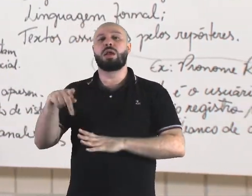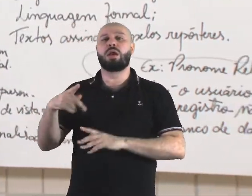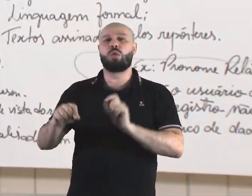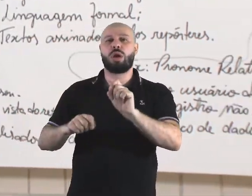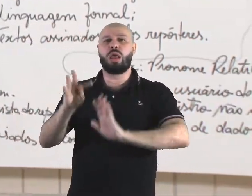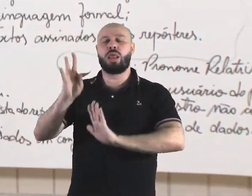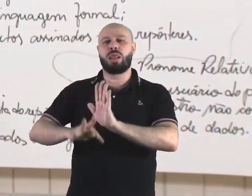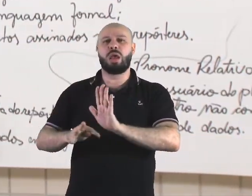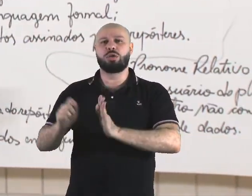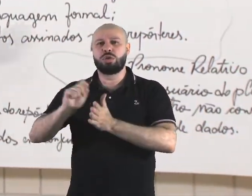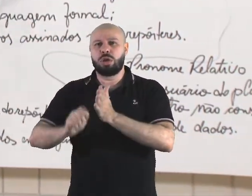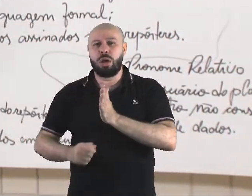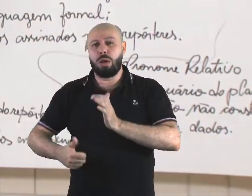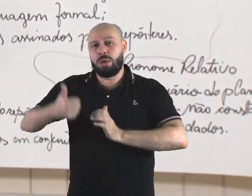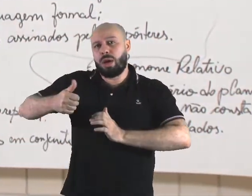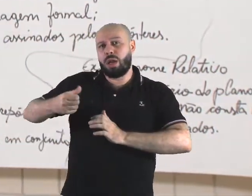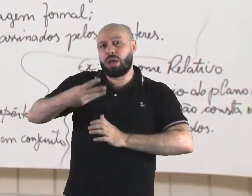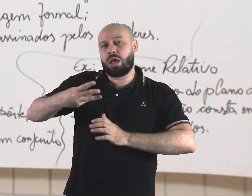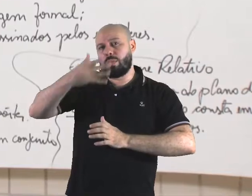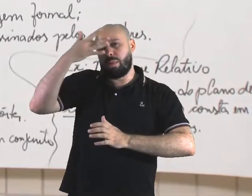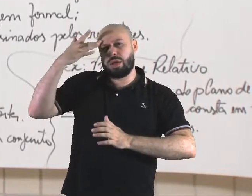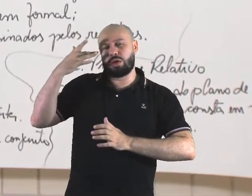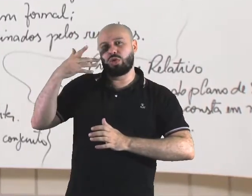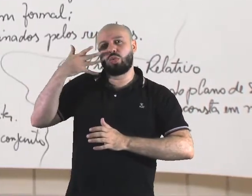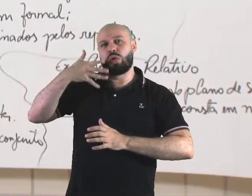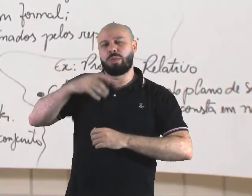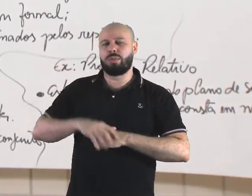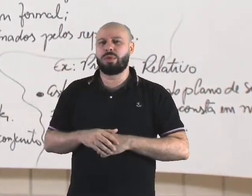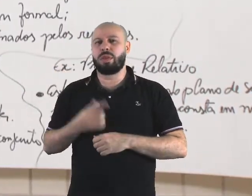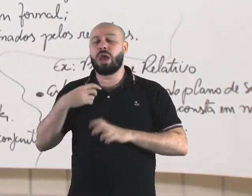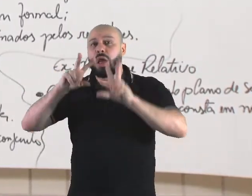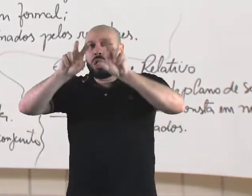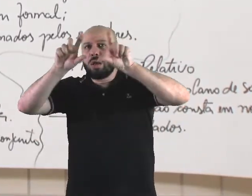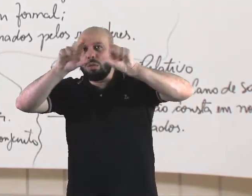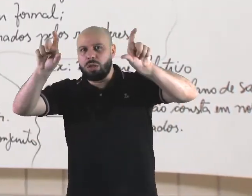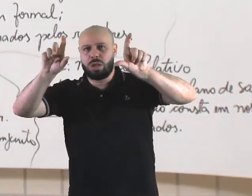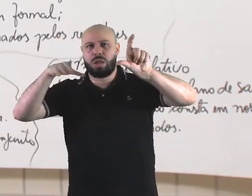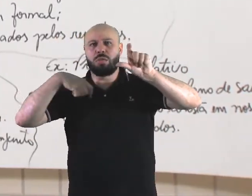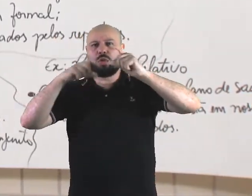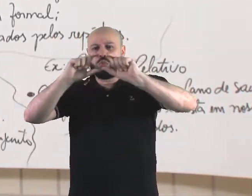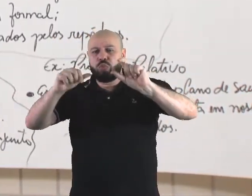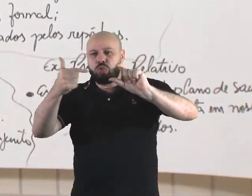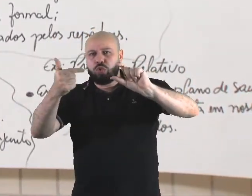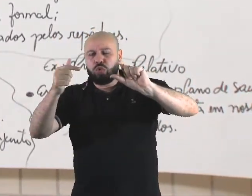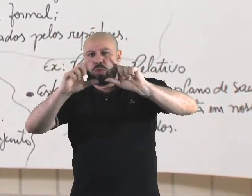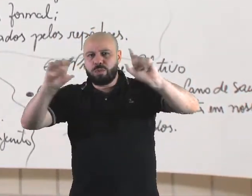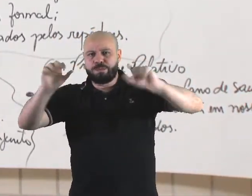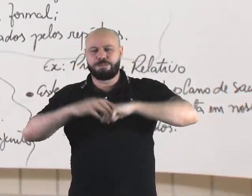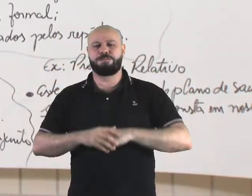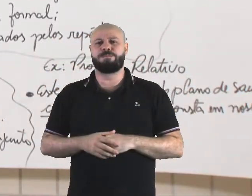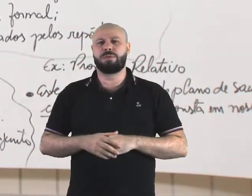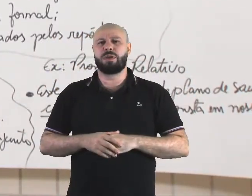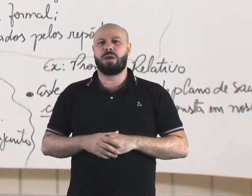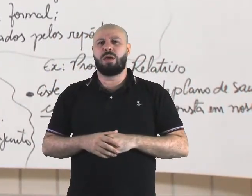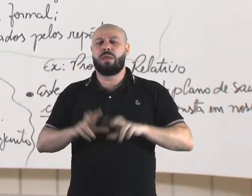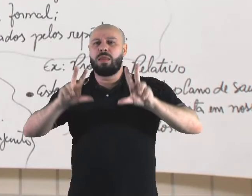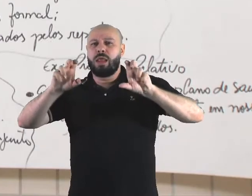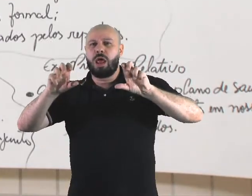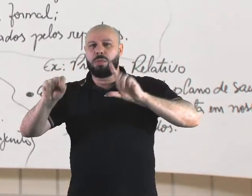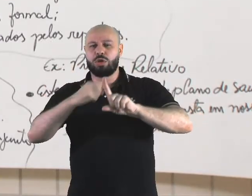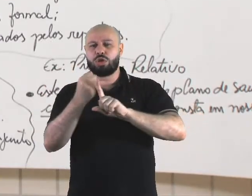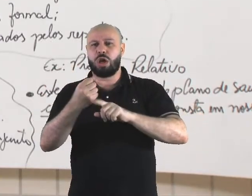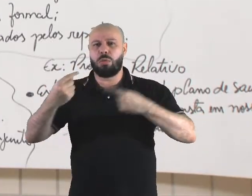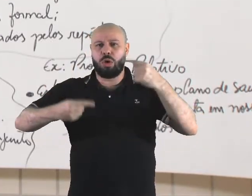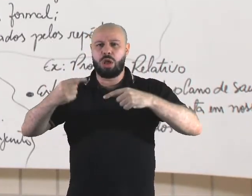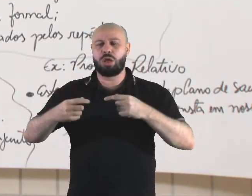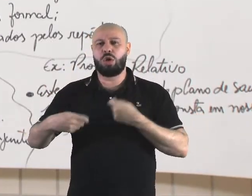texto escrito em primeira ou terceira pessoa, apresenta títulos, subtítulo, temas sociais,